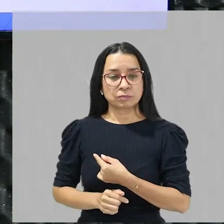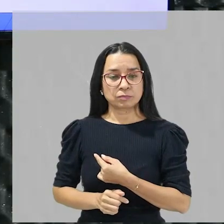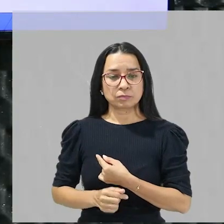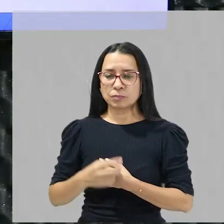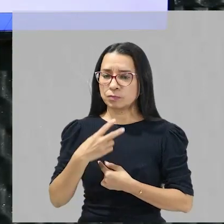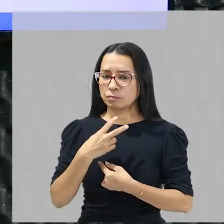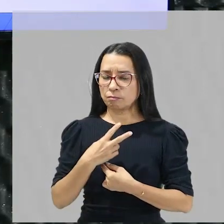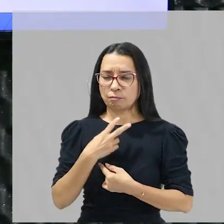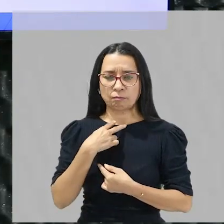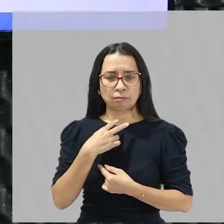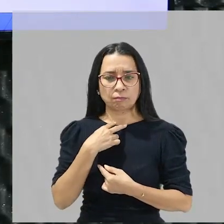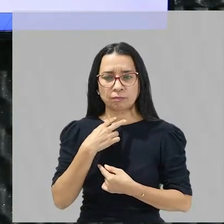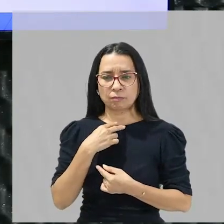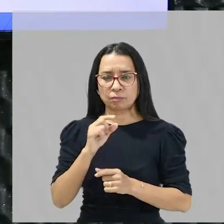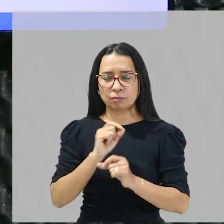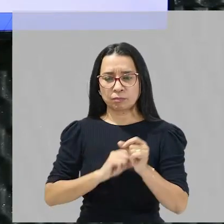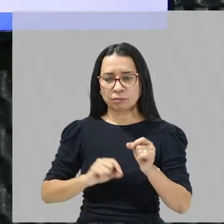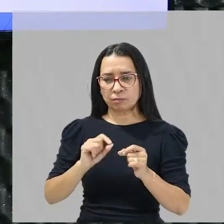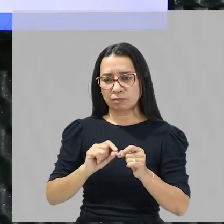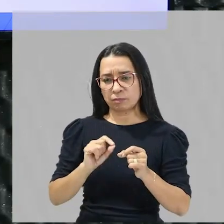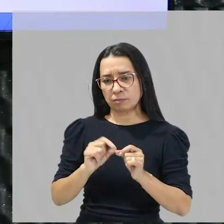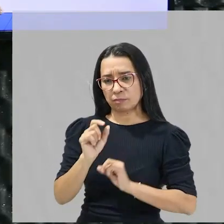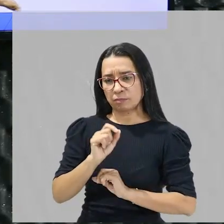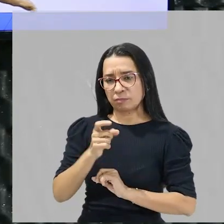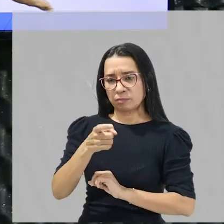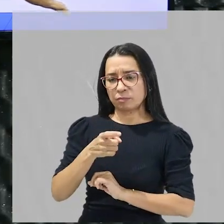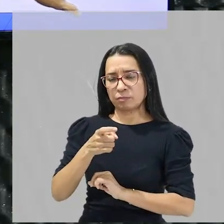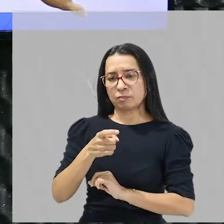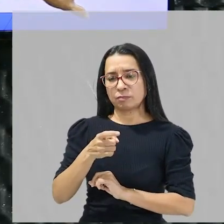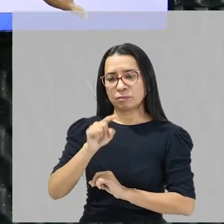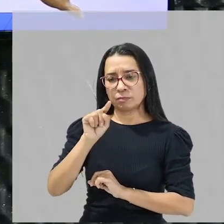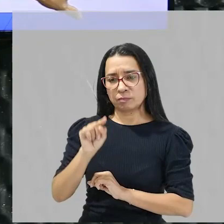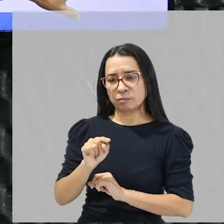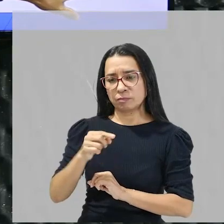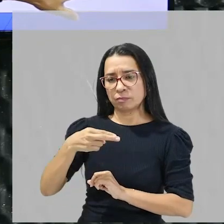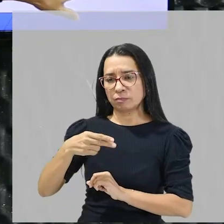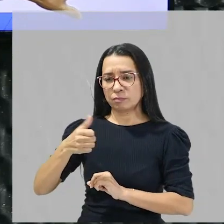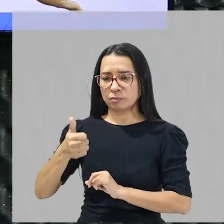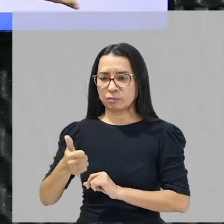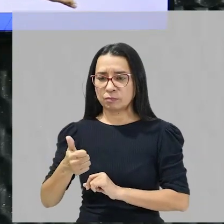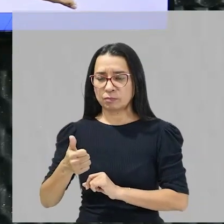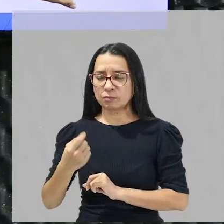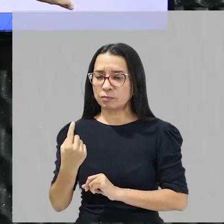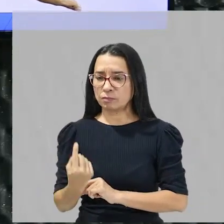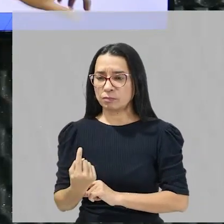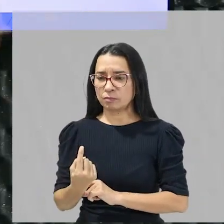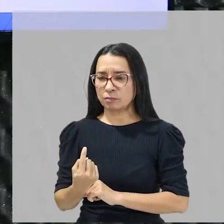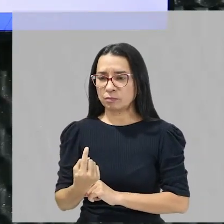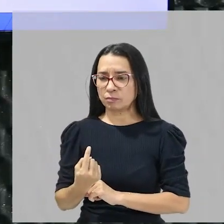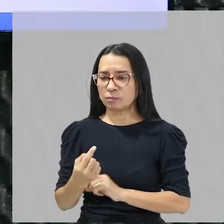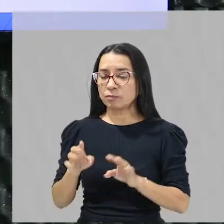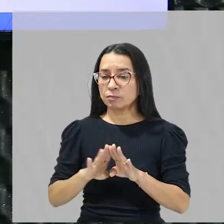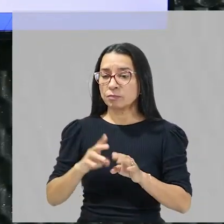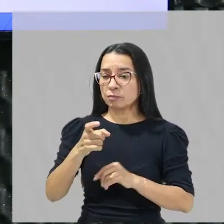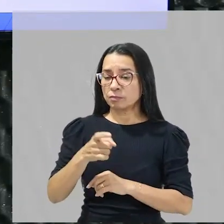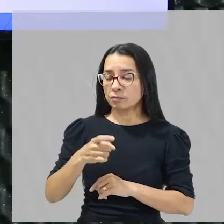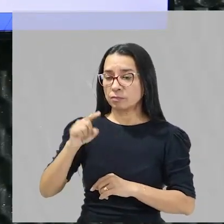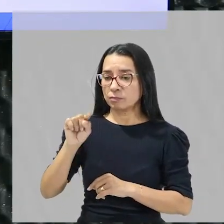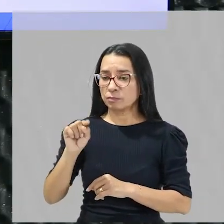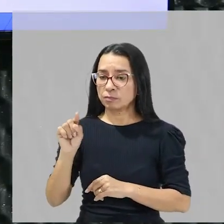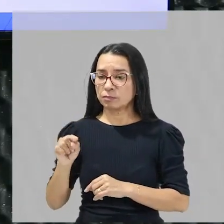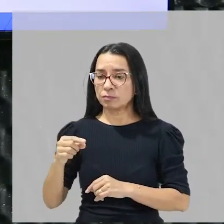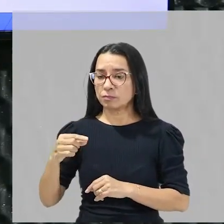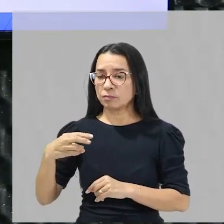poder admitir o x' igual a 1, nem o x' duas linhas igual a 3. Por que